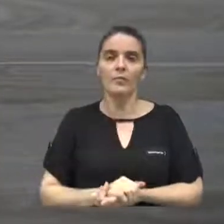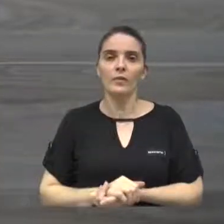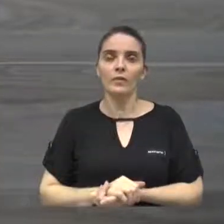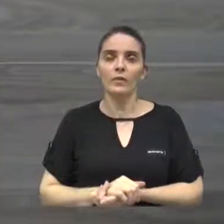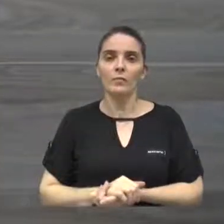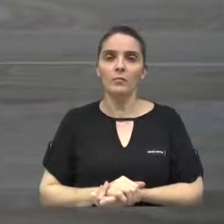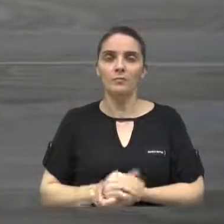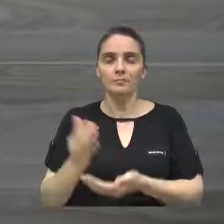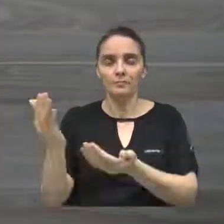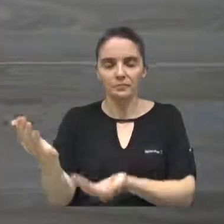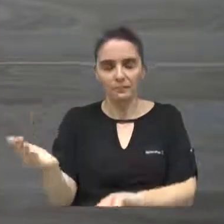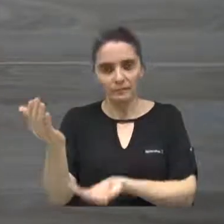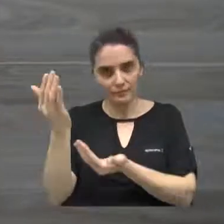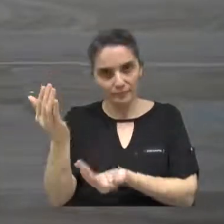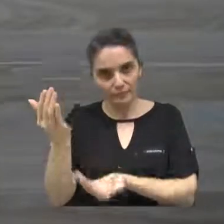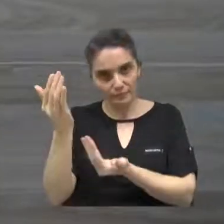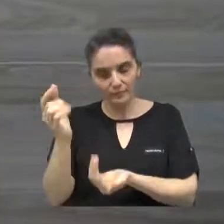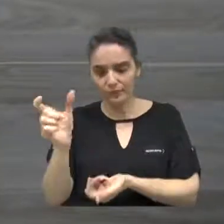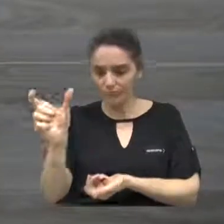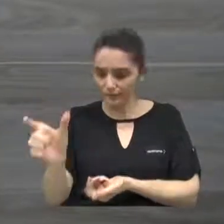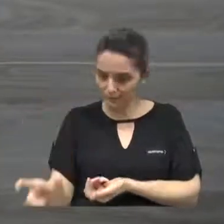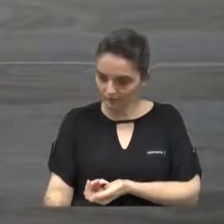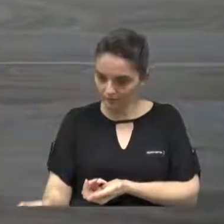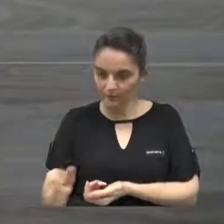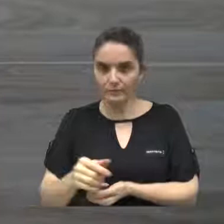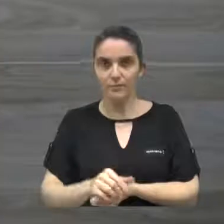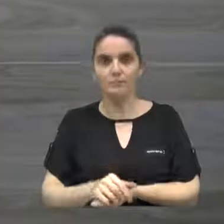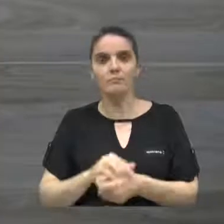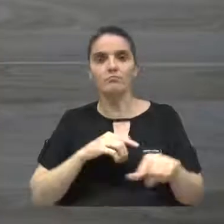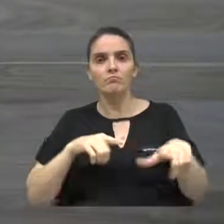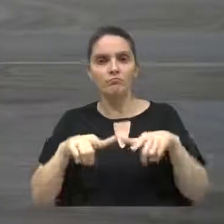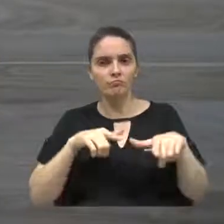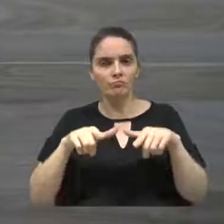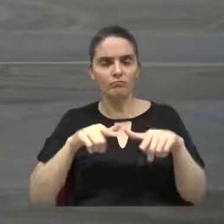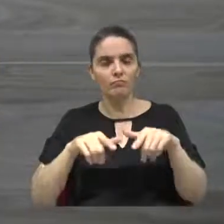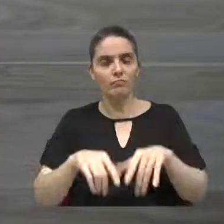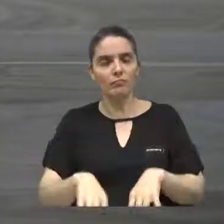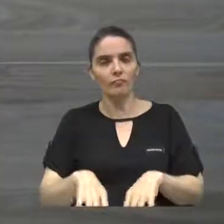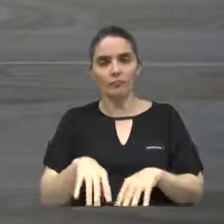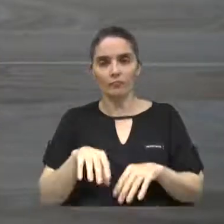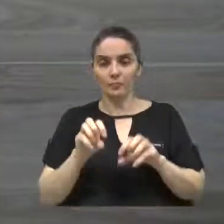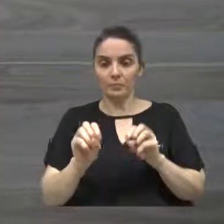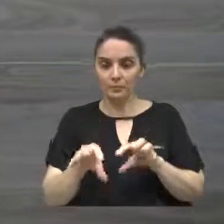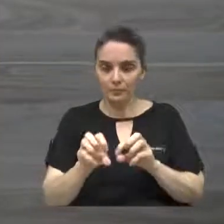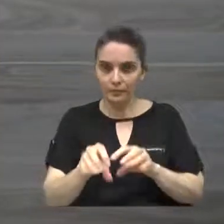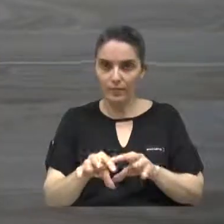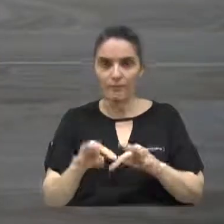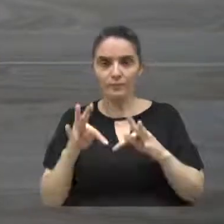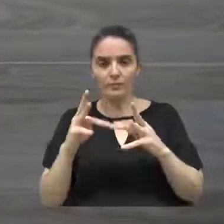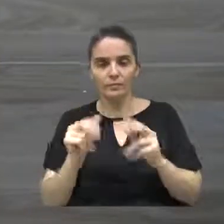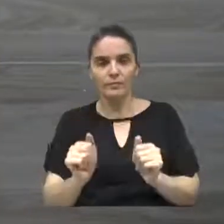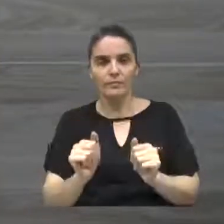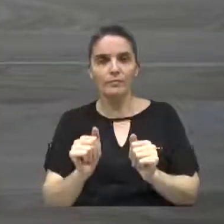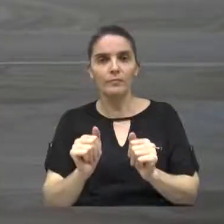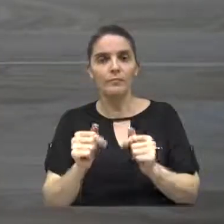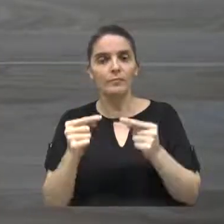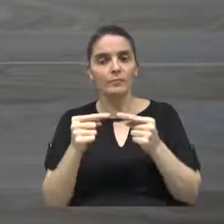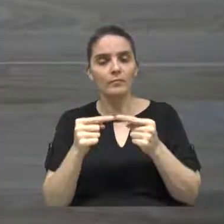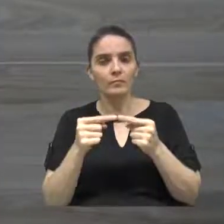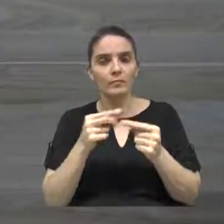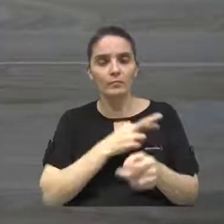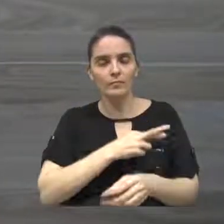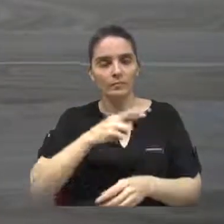nossa homenagem é para esta mulher que praticou o exercício de educar com os princípios religiosos e